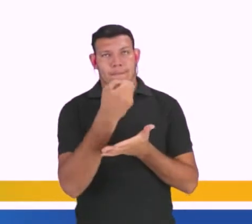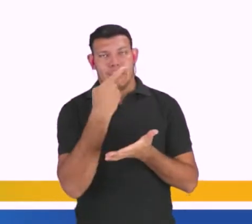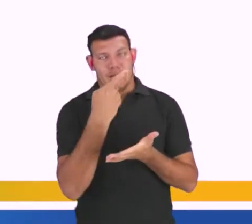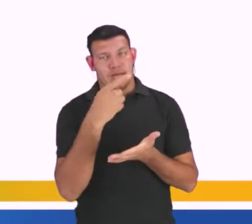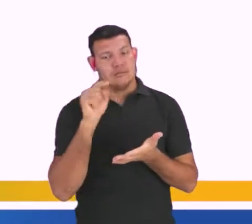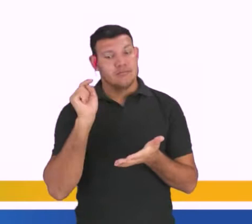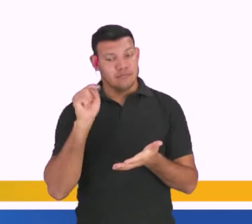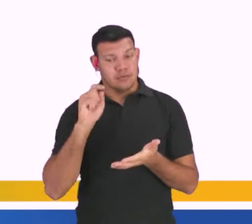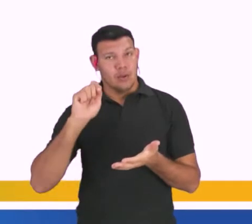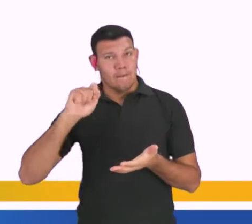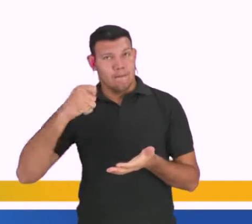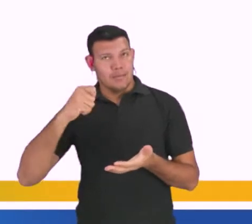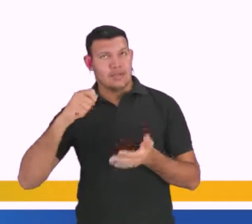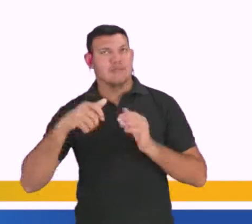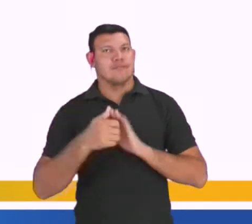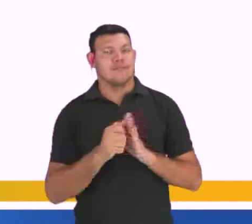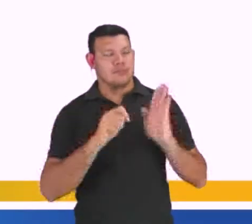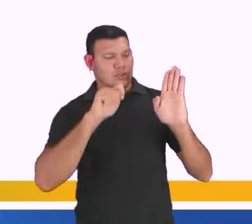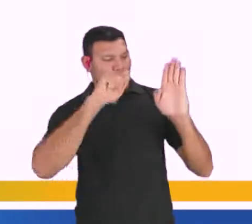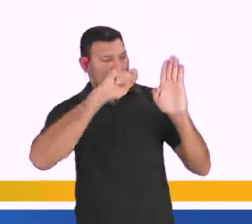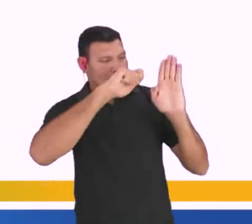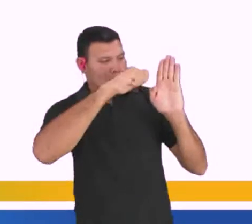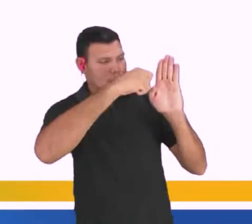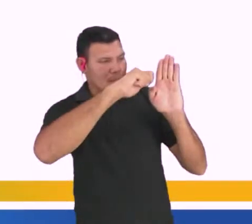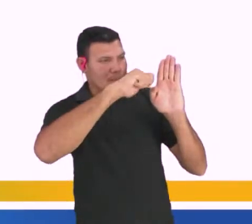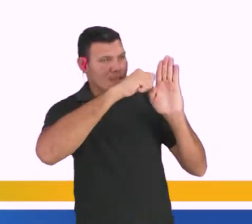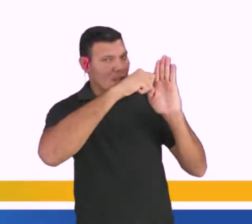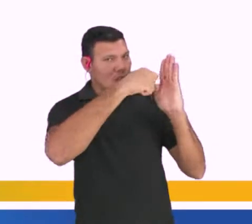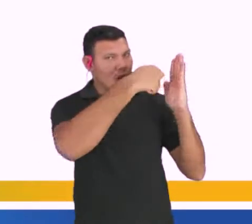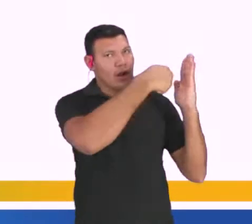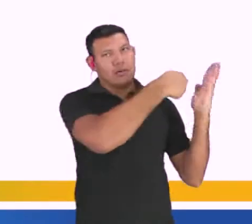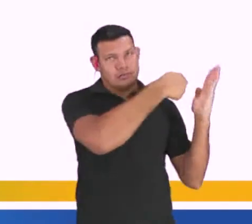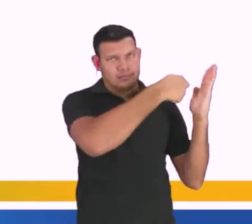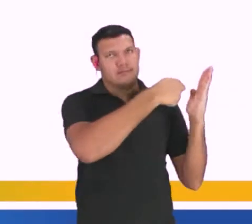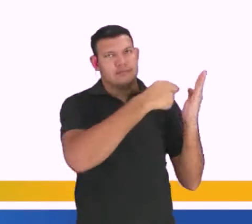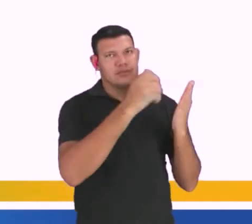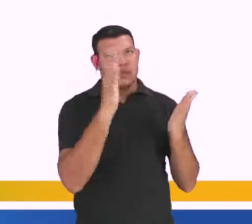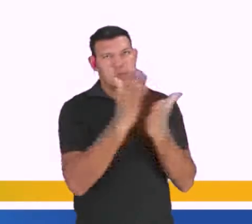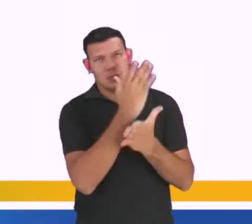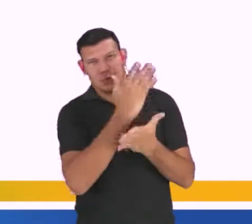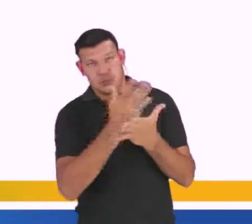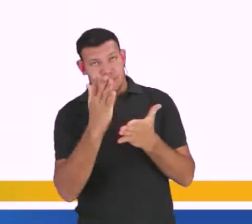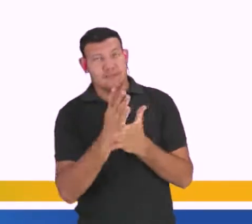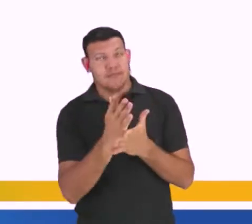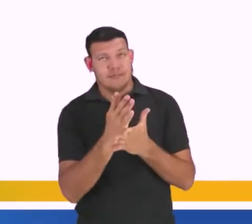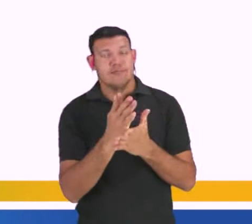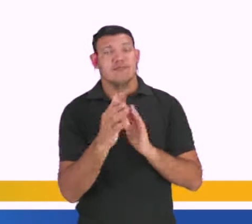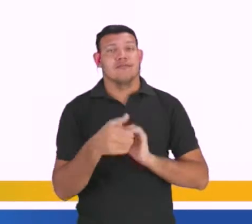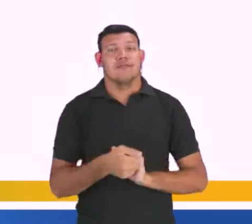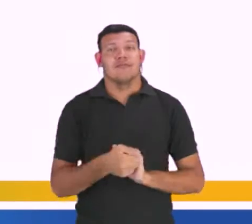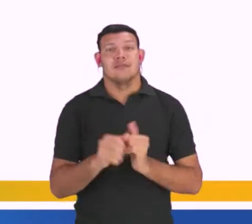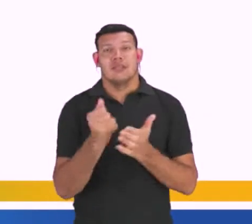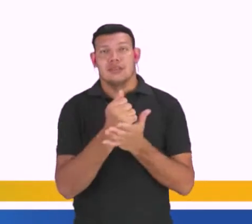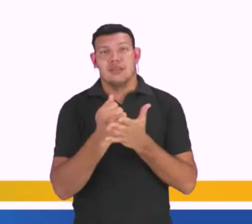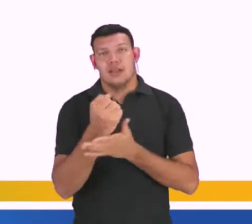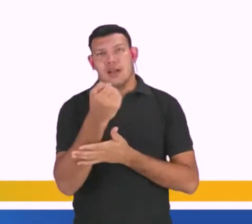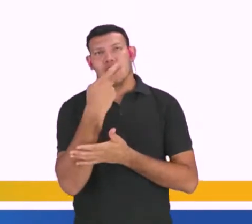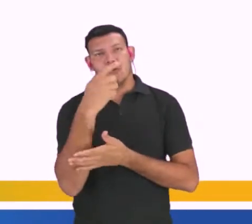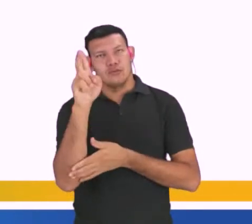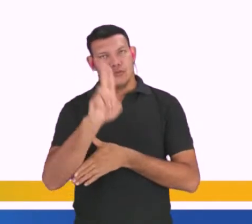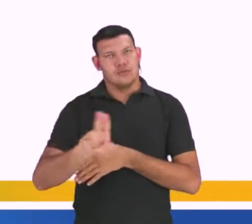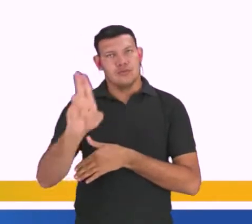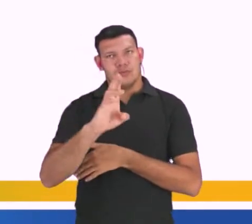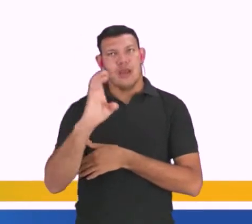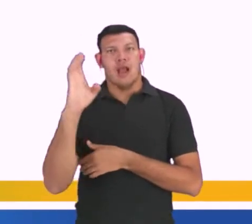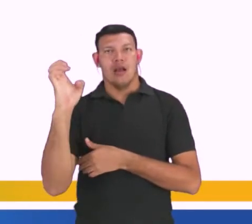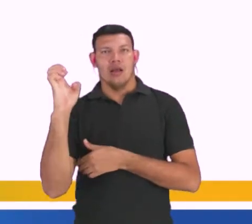medicamento e essa chave vai ter esse poder de abrir essa porta. E muitos medicamentos utilizam enzimas para poder facilitar